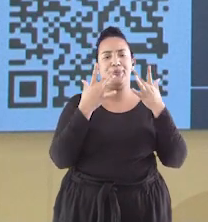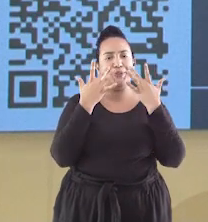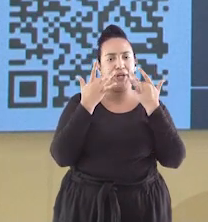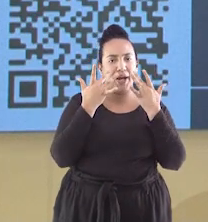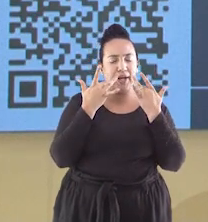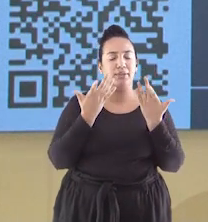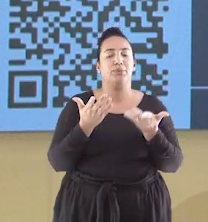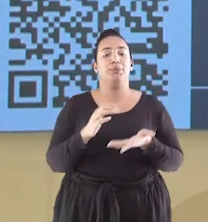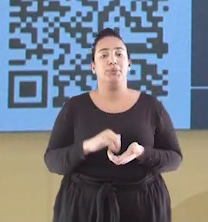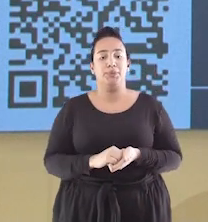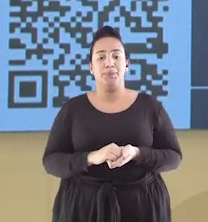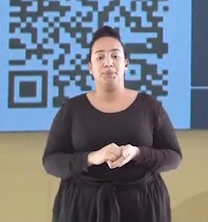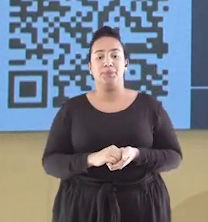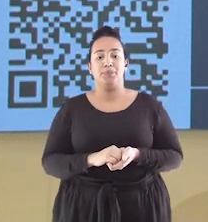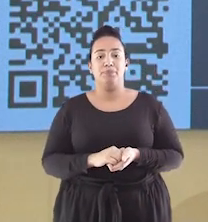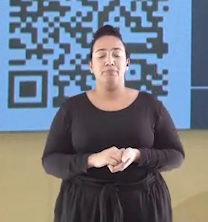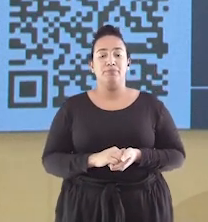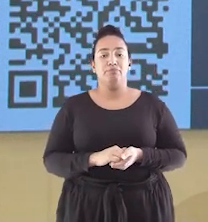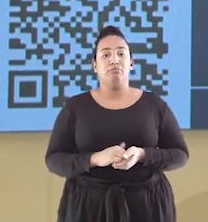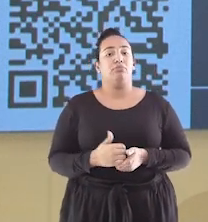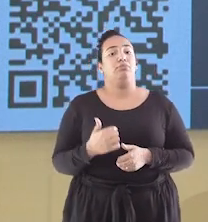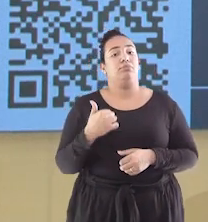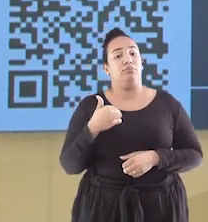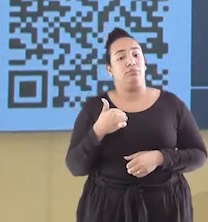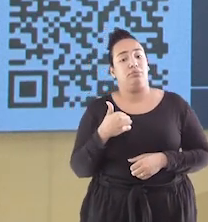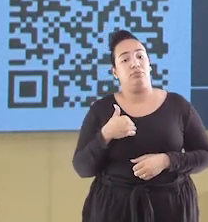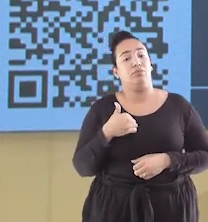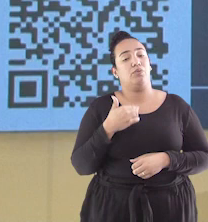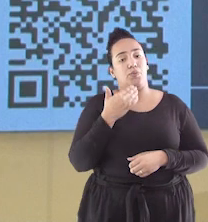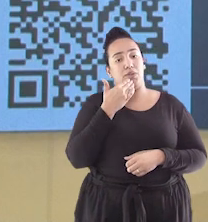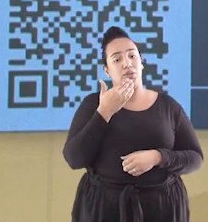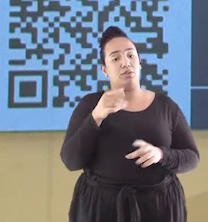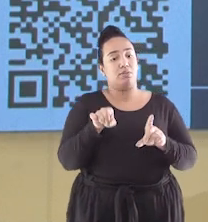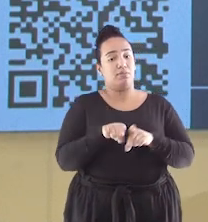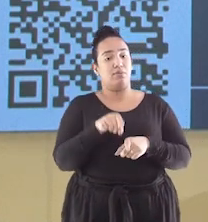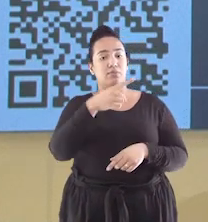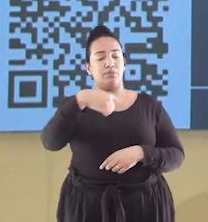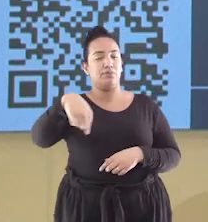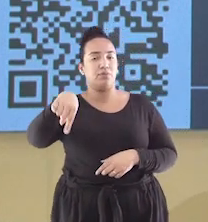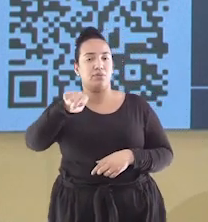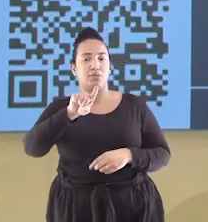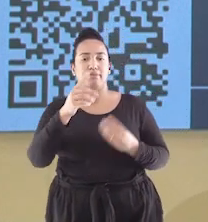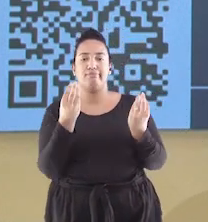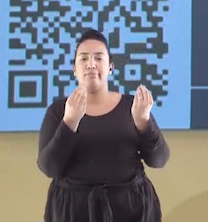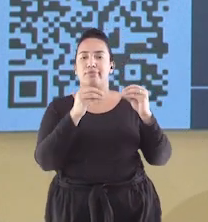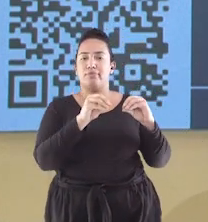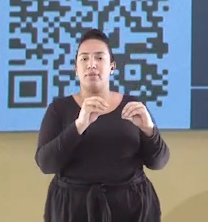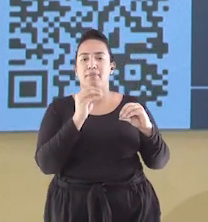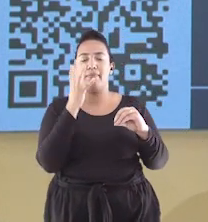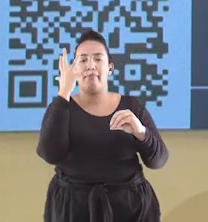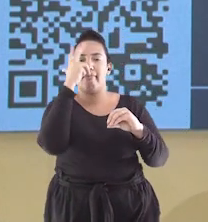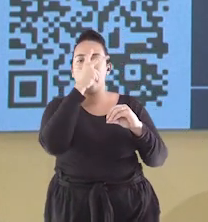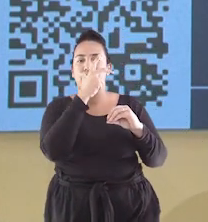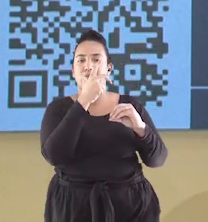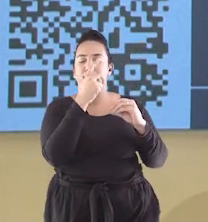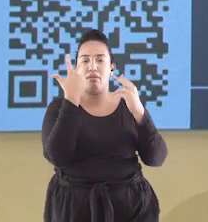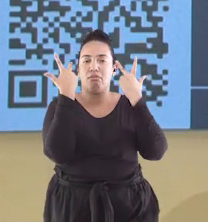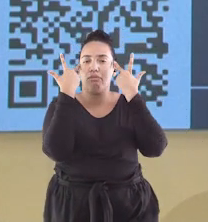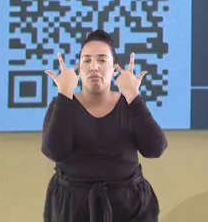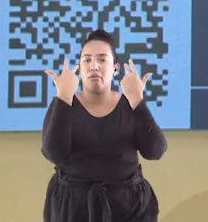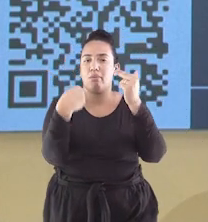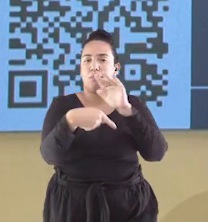bibliotecas, museus, teatros. E nesse caso, eu vou deixar vocês colocarem também belezas naturais que existem no